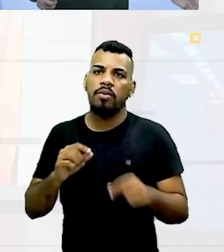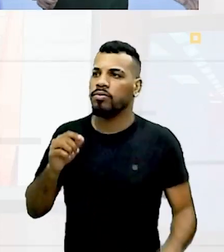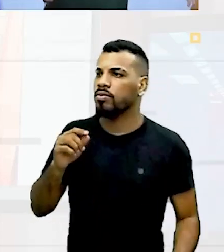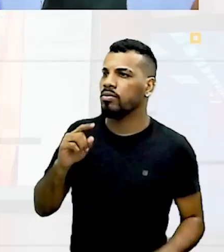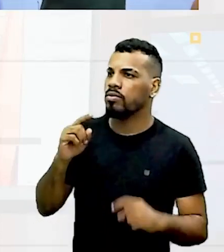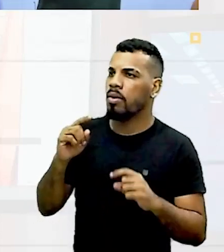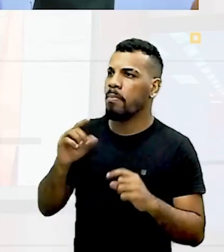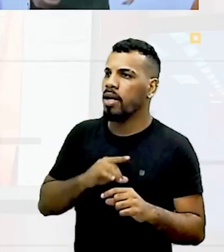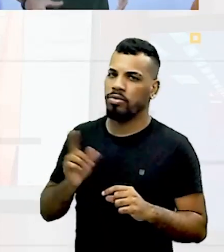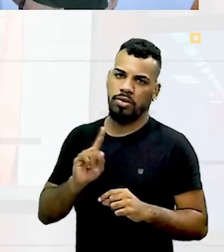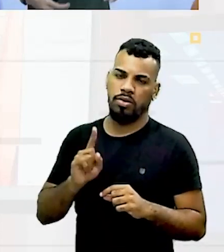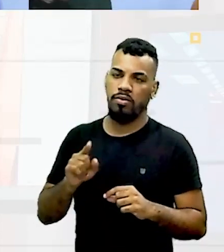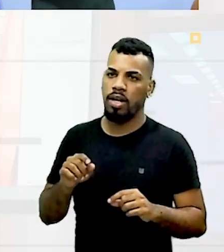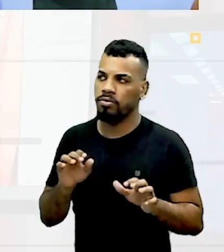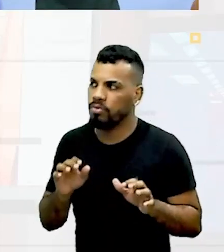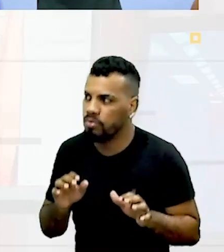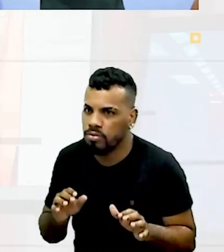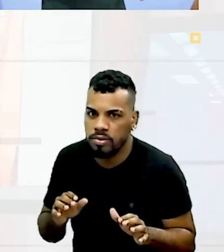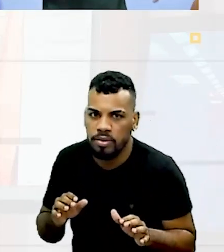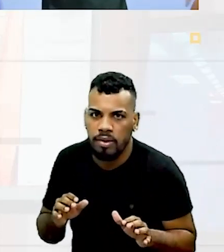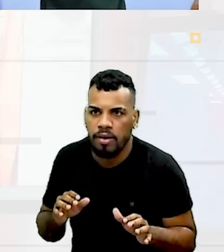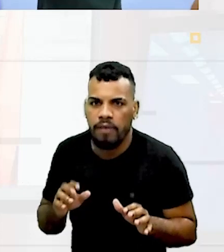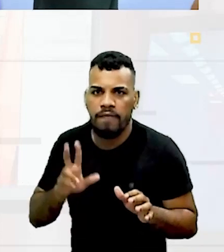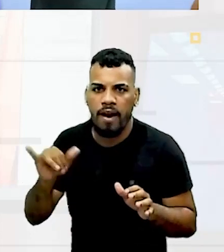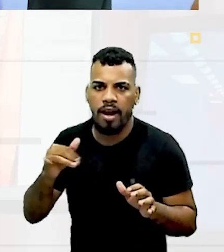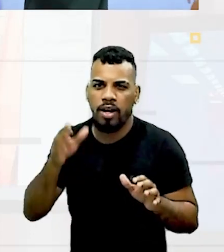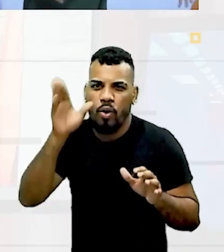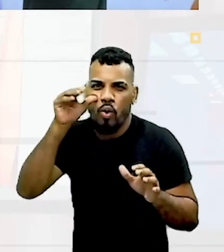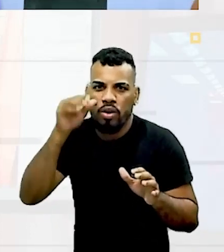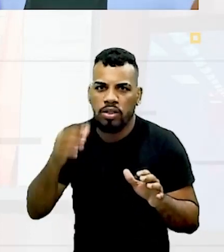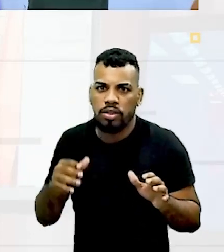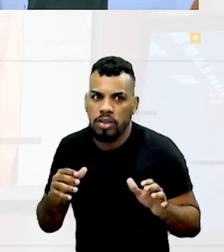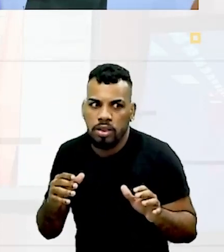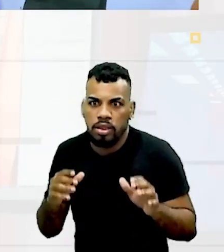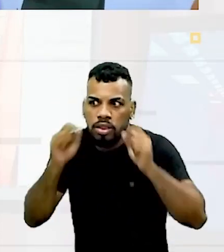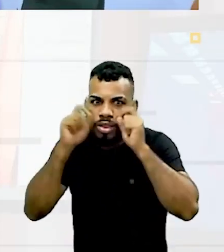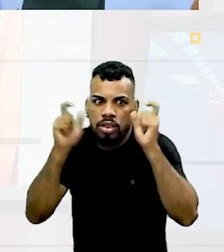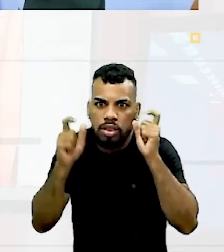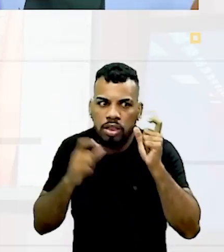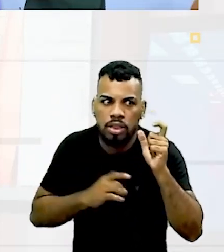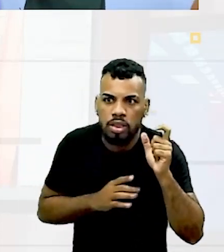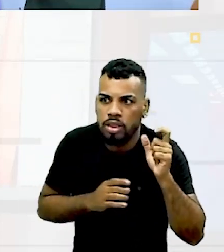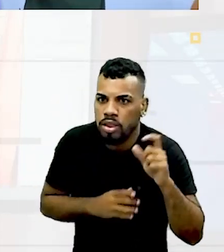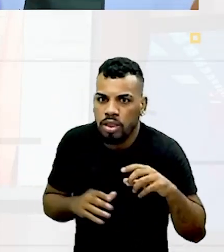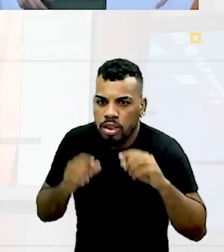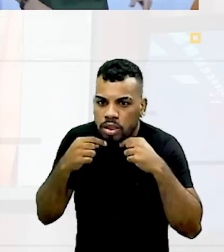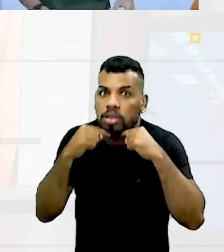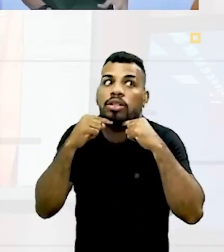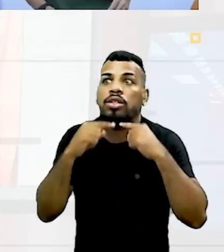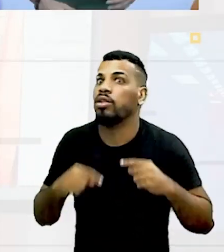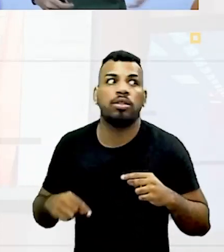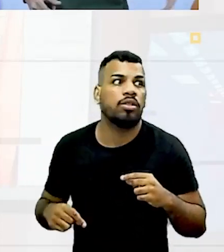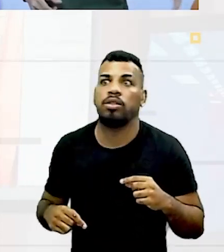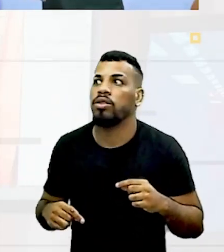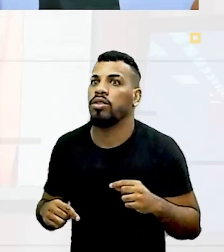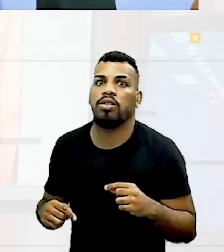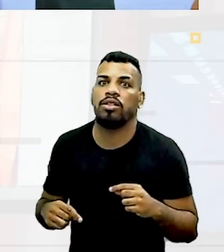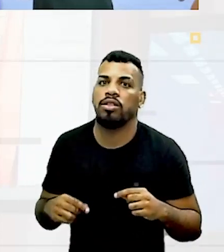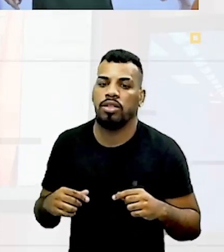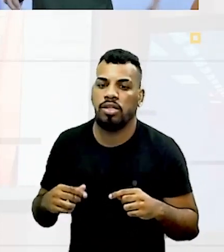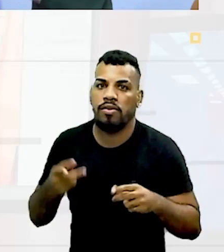se abaixar, você vai fazer ele ficar com a expressão mais atenta, ele levantar mais a cabeça, fazer